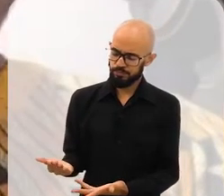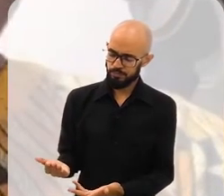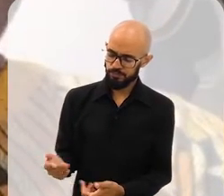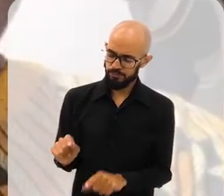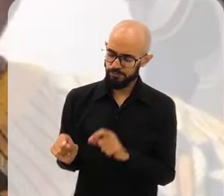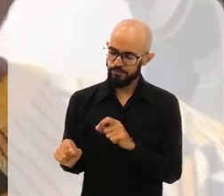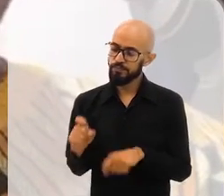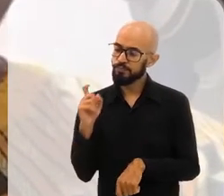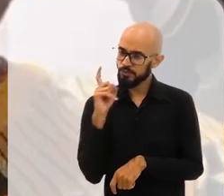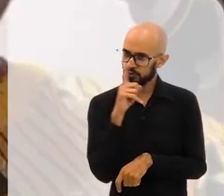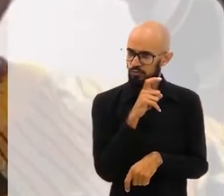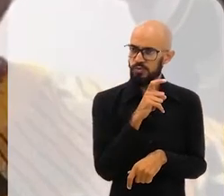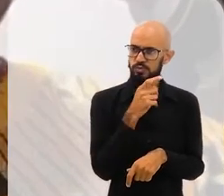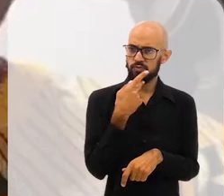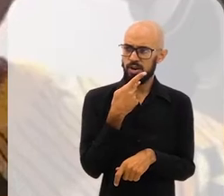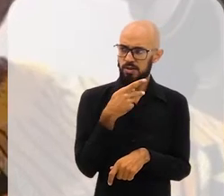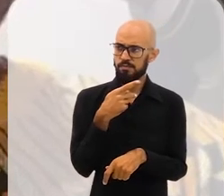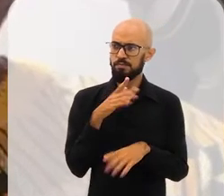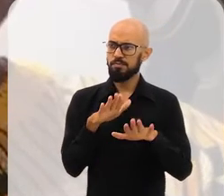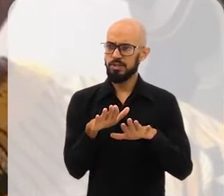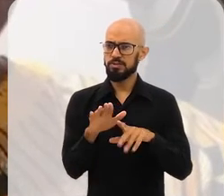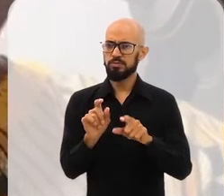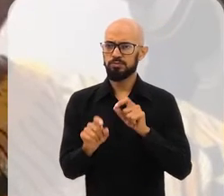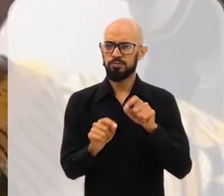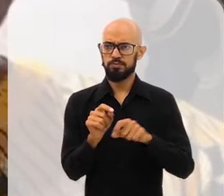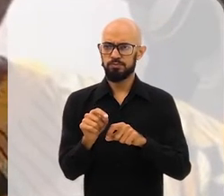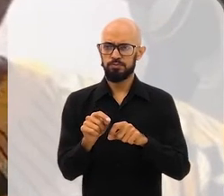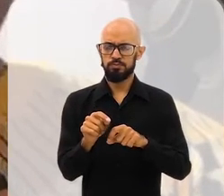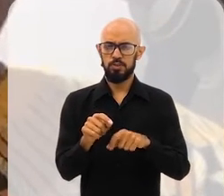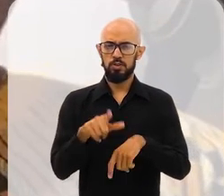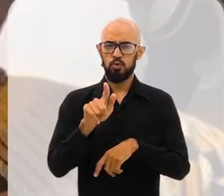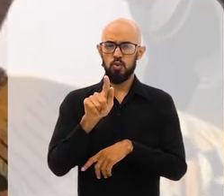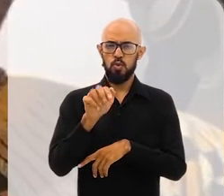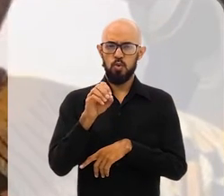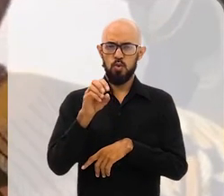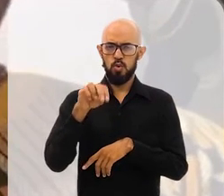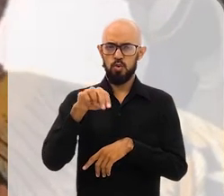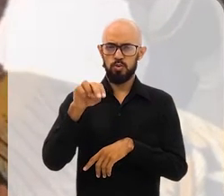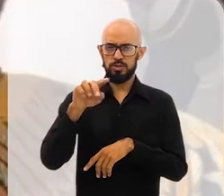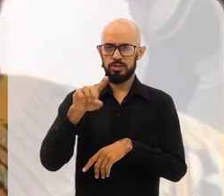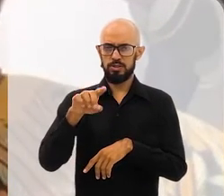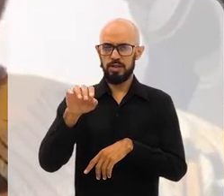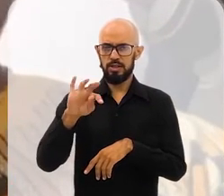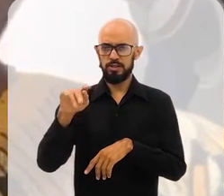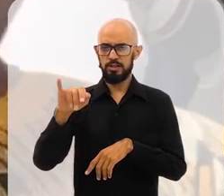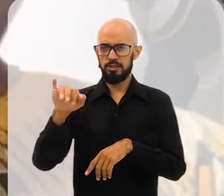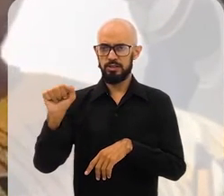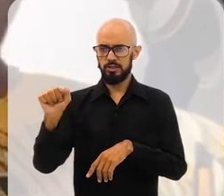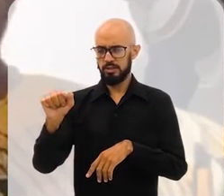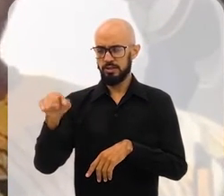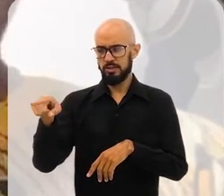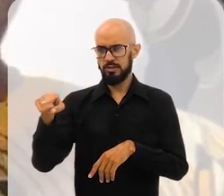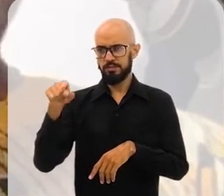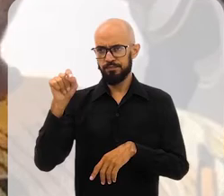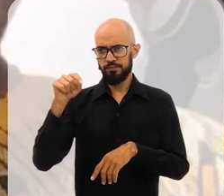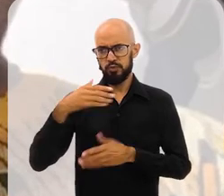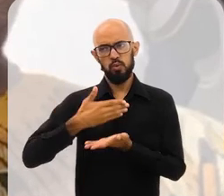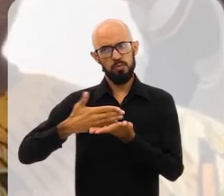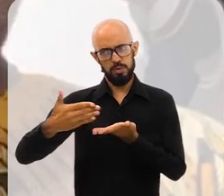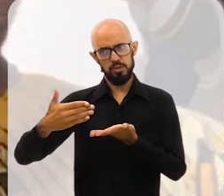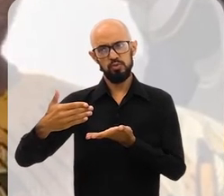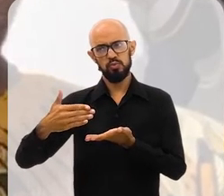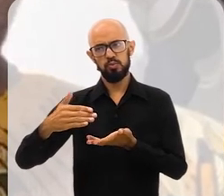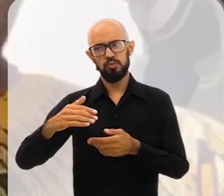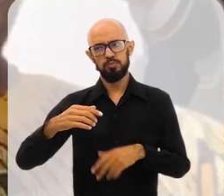e olha é difícil né dessa época do consultar guinha dessa época do início nessa